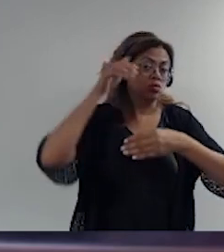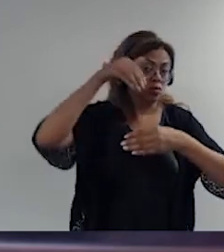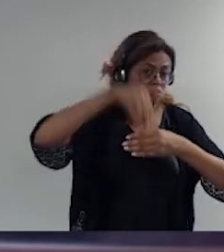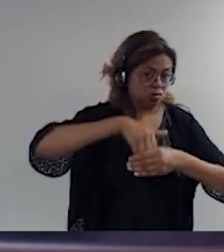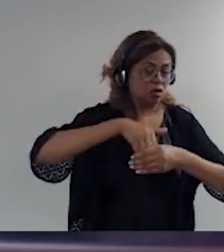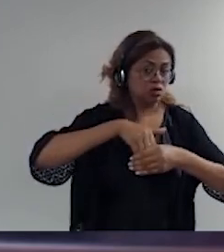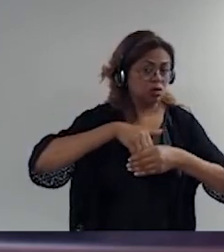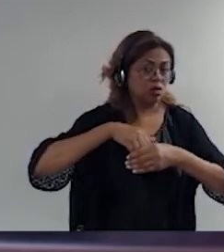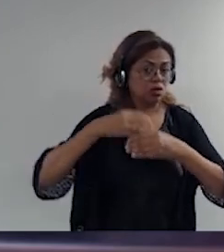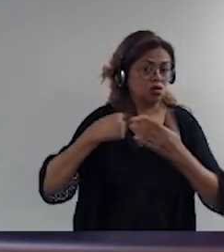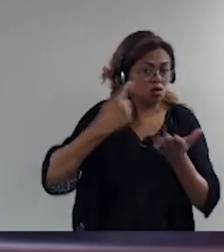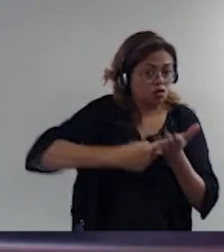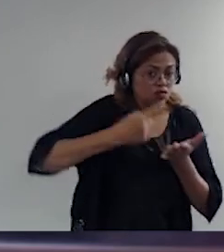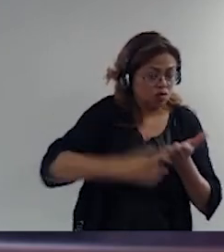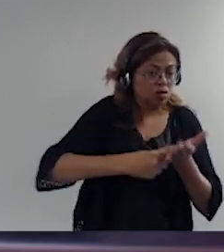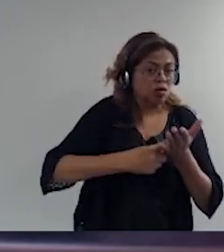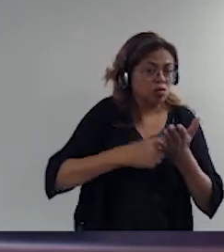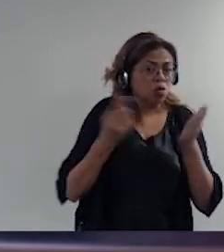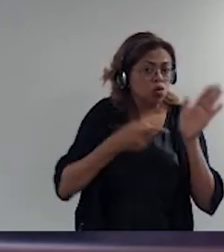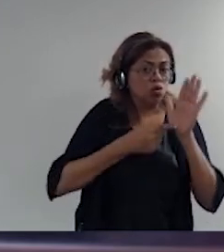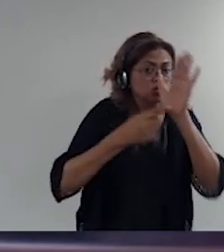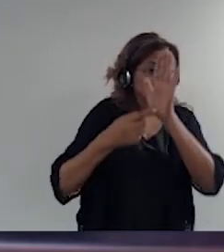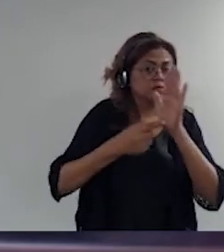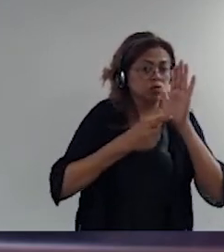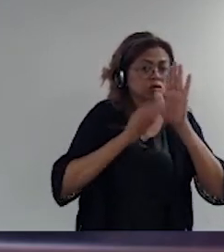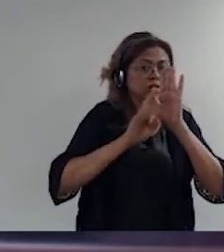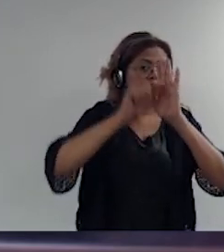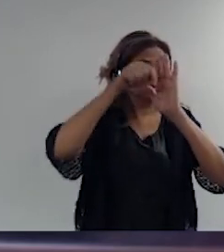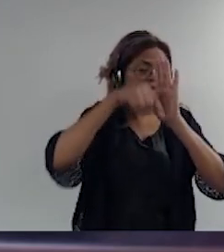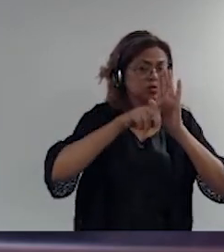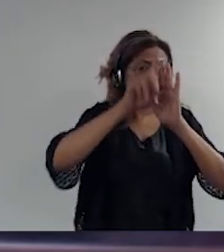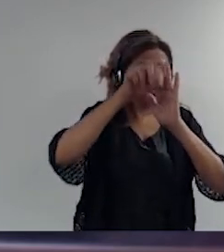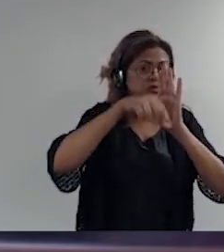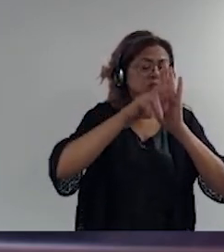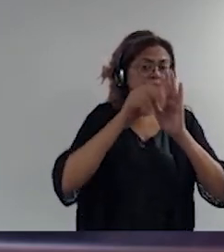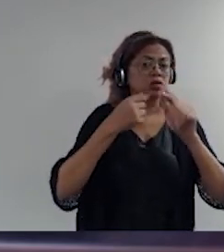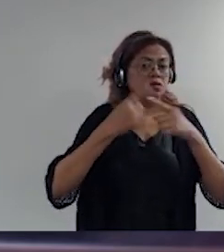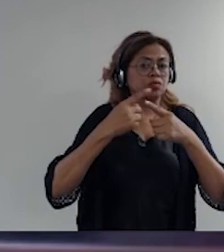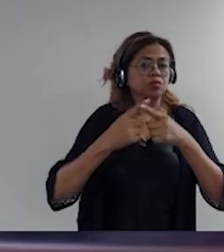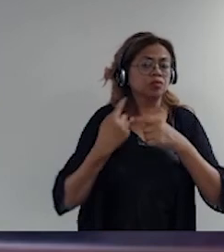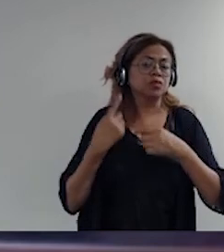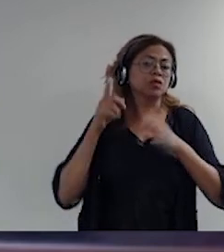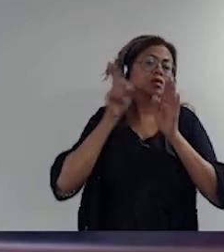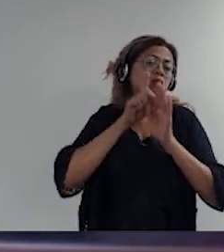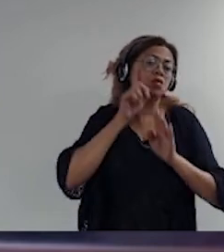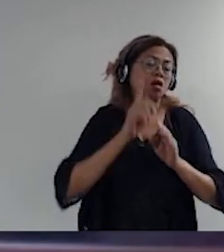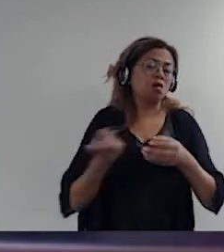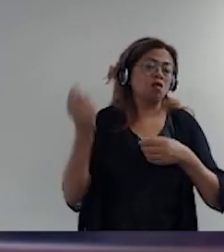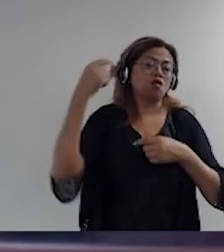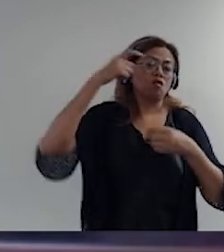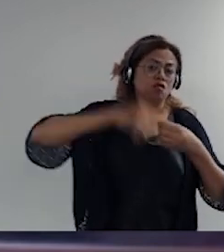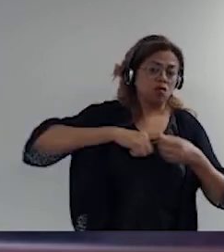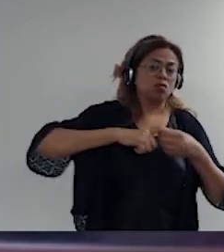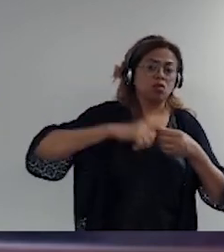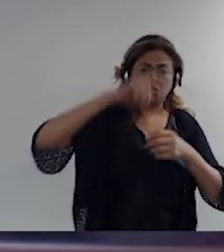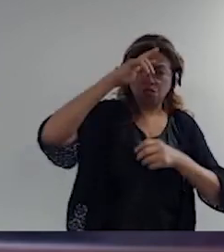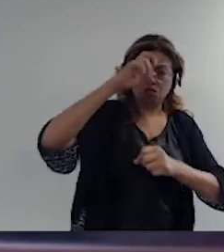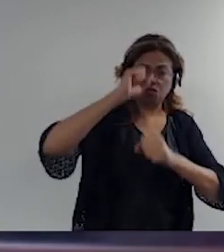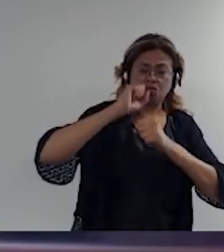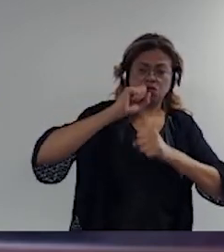que confirme as projeções atuais, é que os estrangeiros voltem com força no